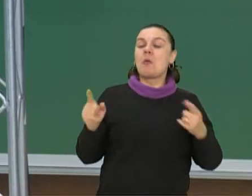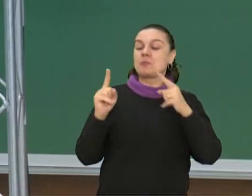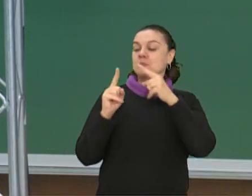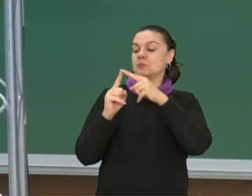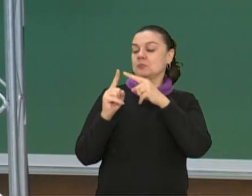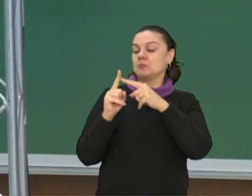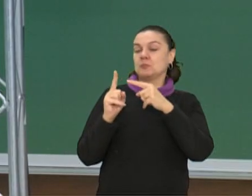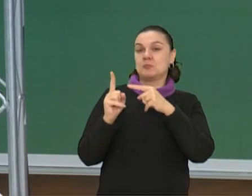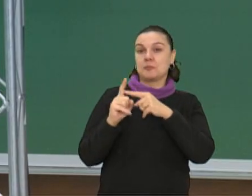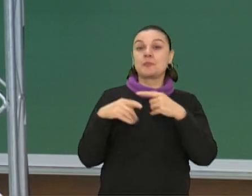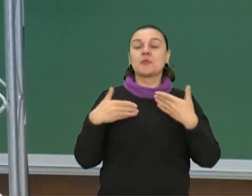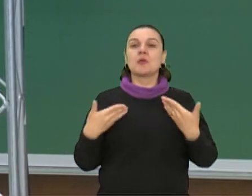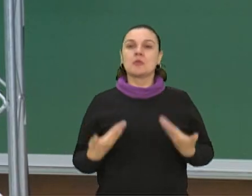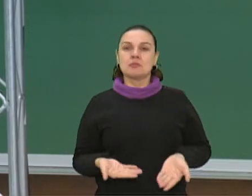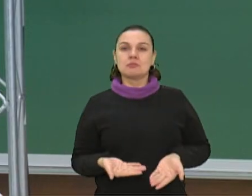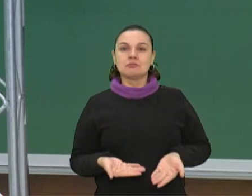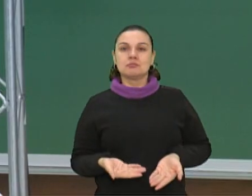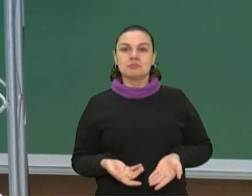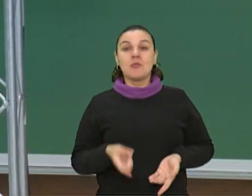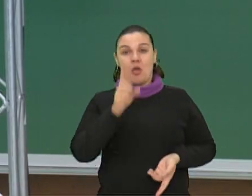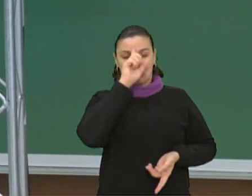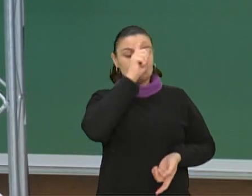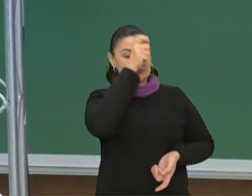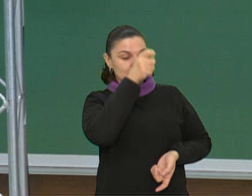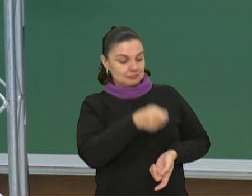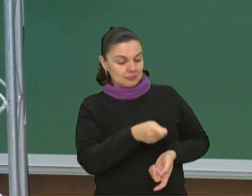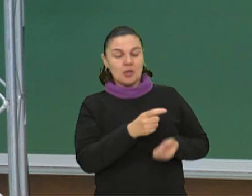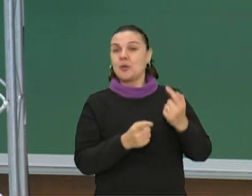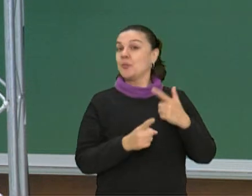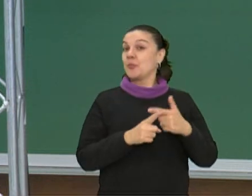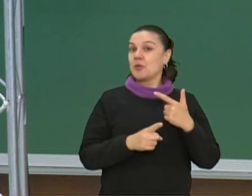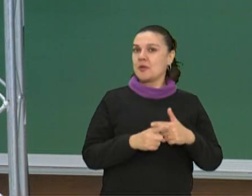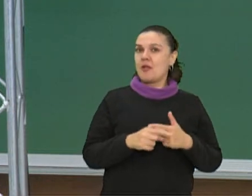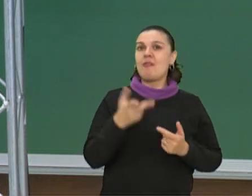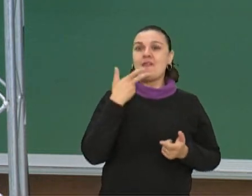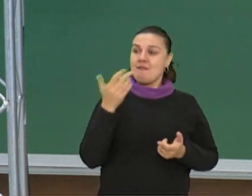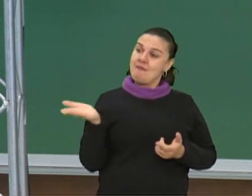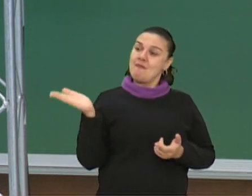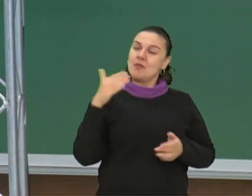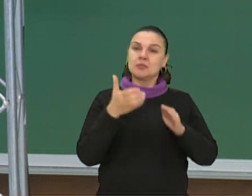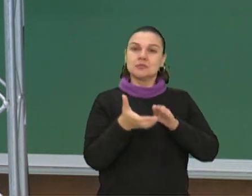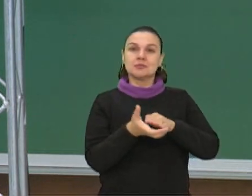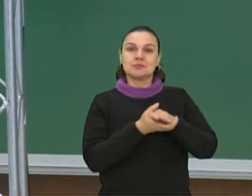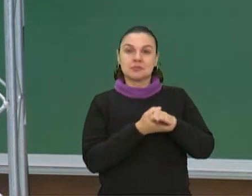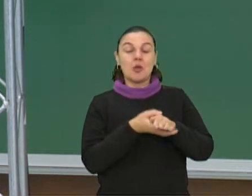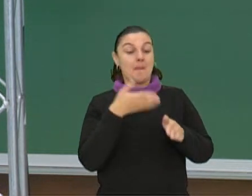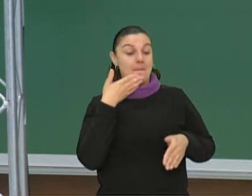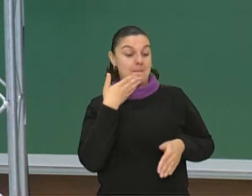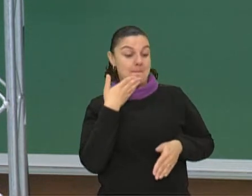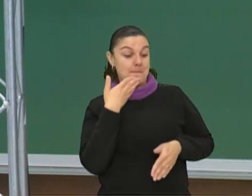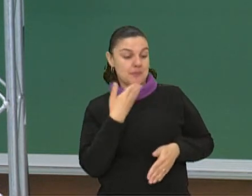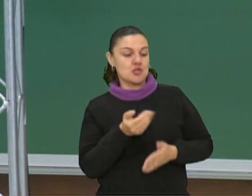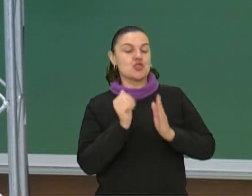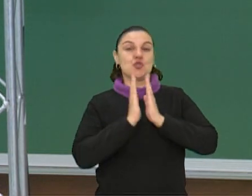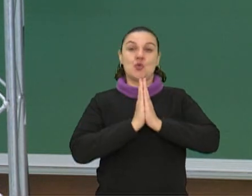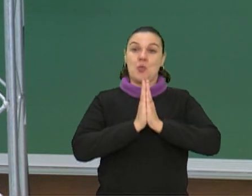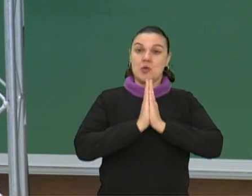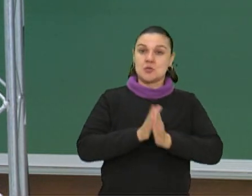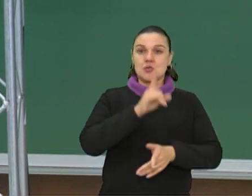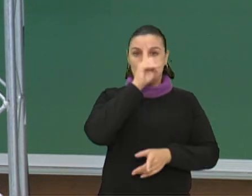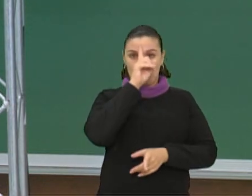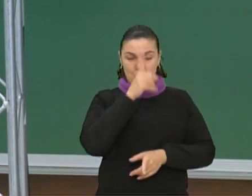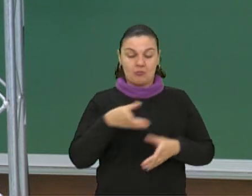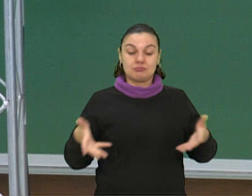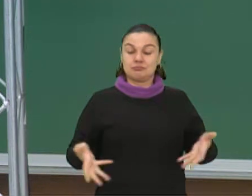nós percebemos aqui? É o modo imperativo, porque ele vem nos fazer, né, um pedido, nos dar uma ordem ou